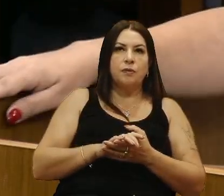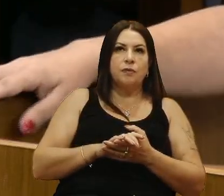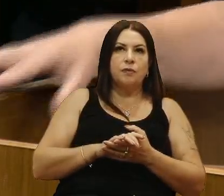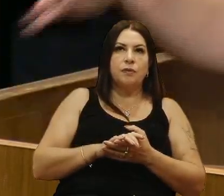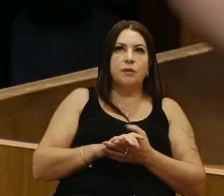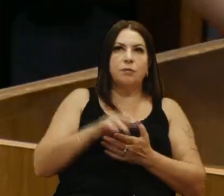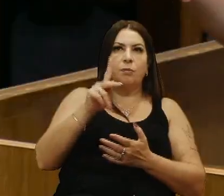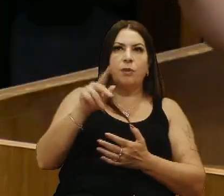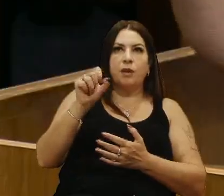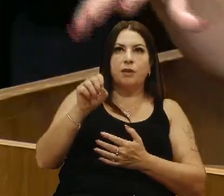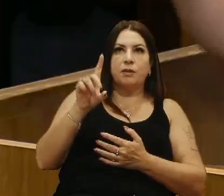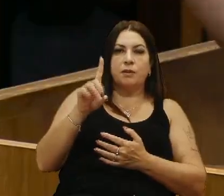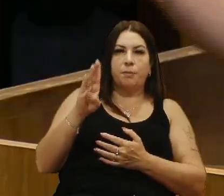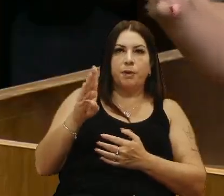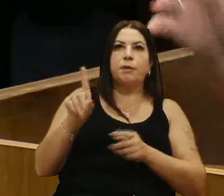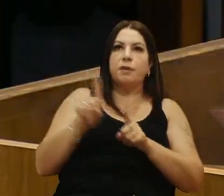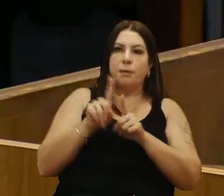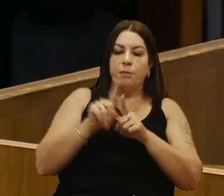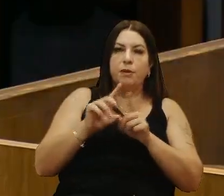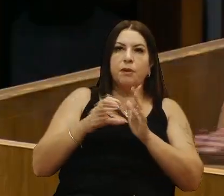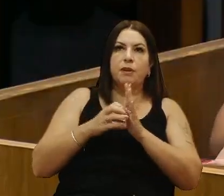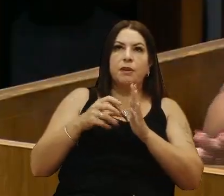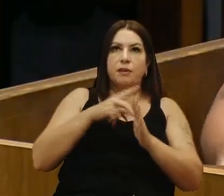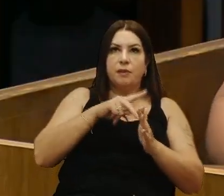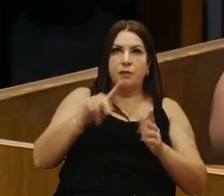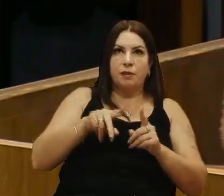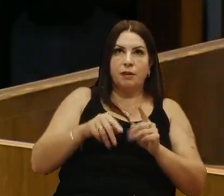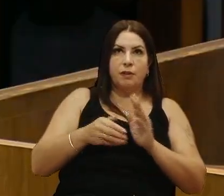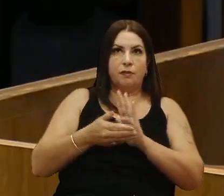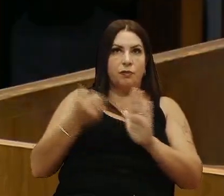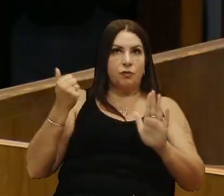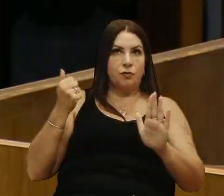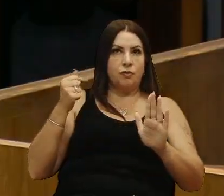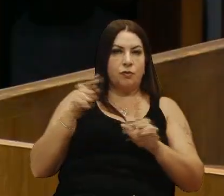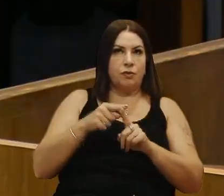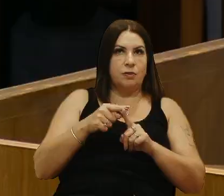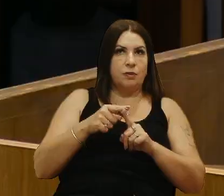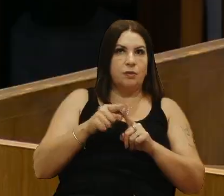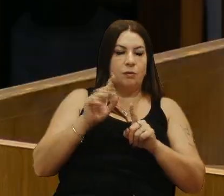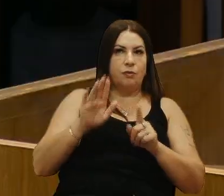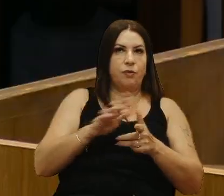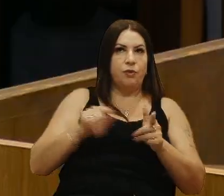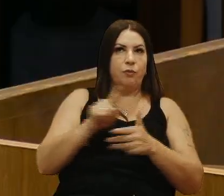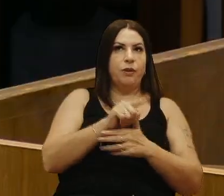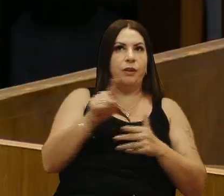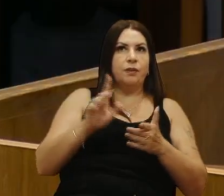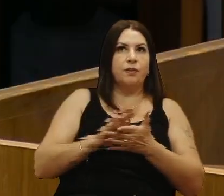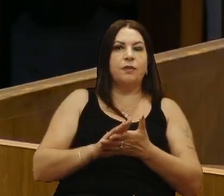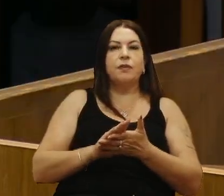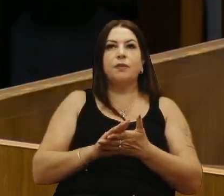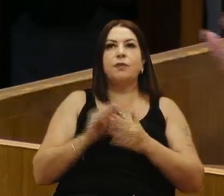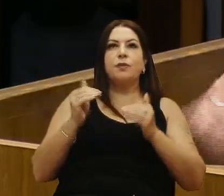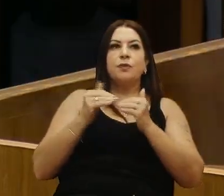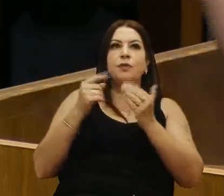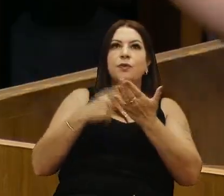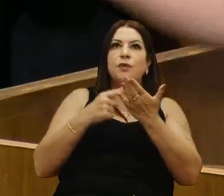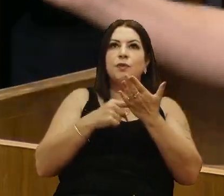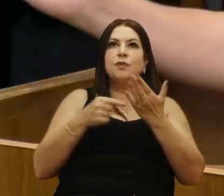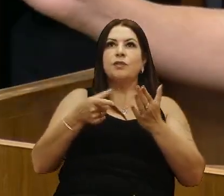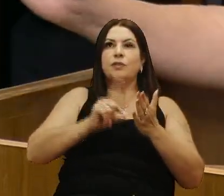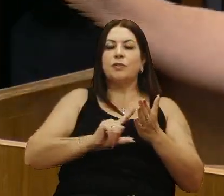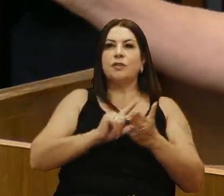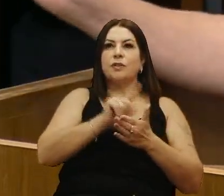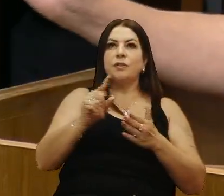O PSDB, por ser a maior, também teria, e isso foi tirado. Isso eu quero deixar bem claro. Era o único acordo que se tinha. Então, antes de